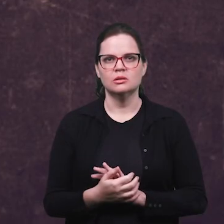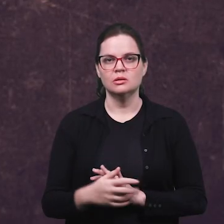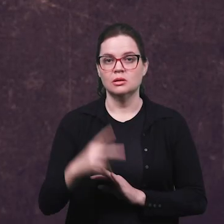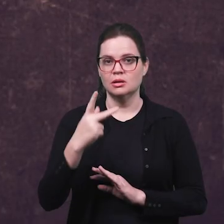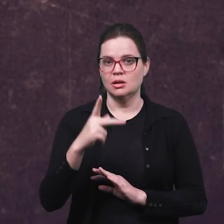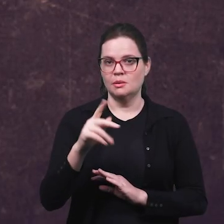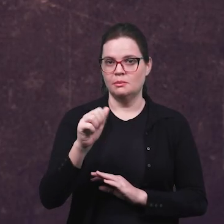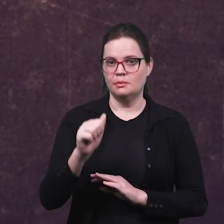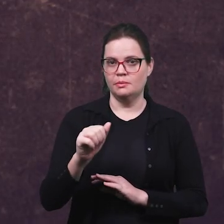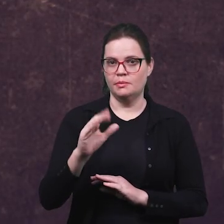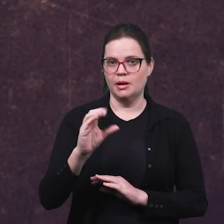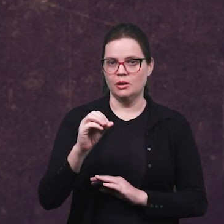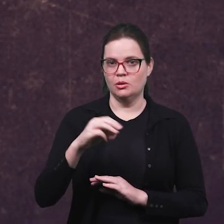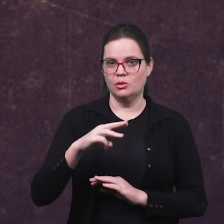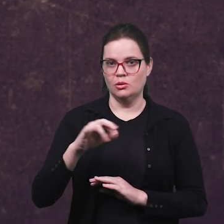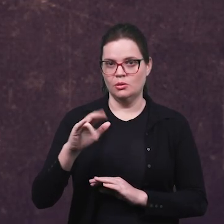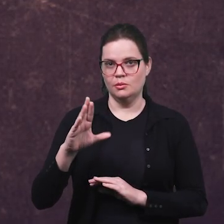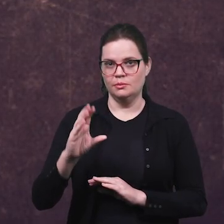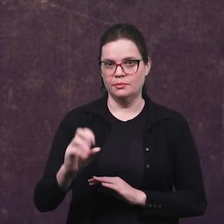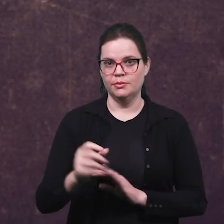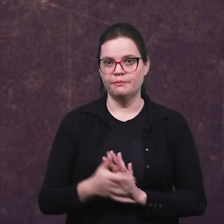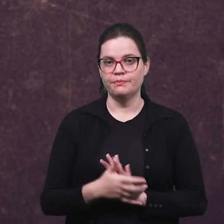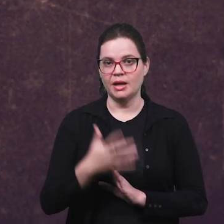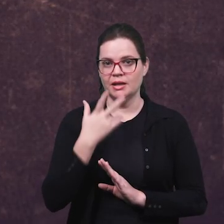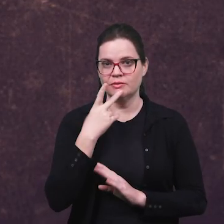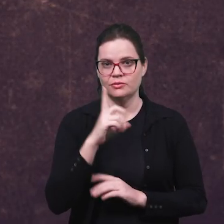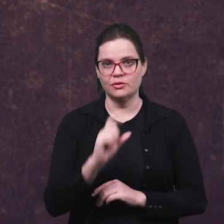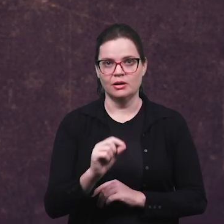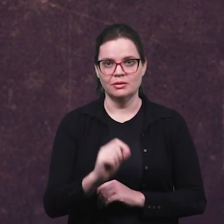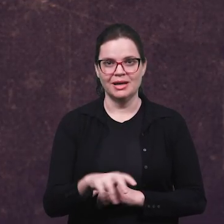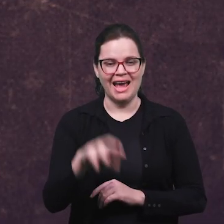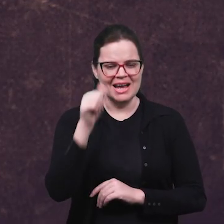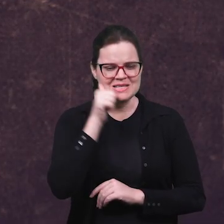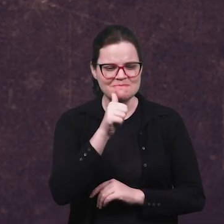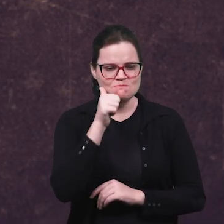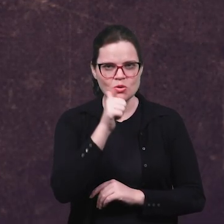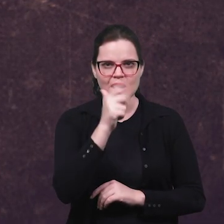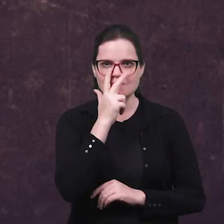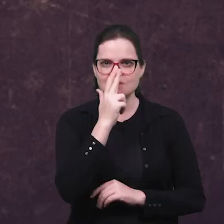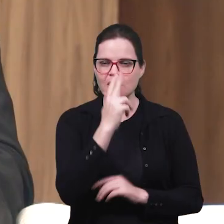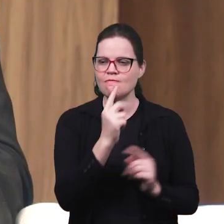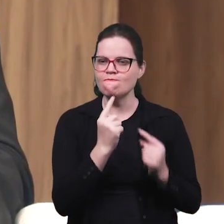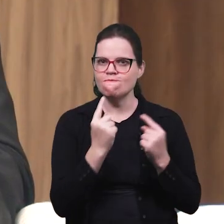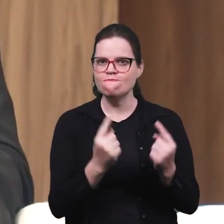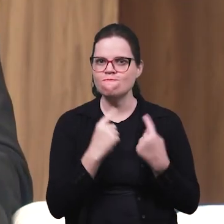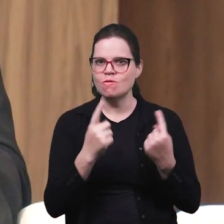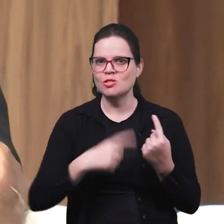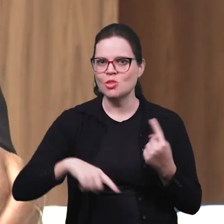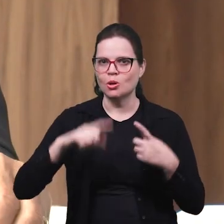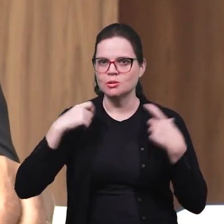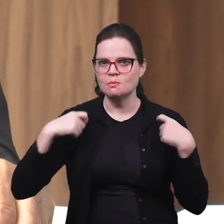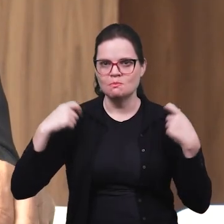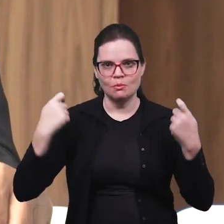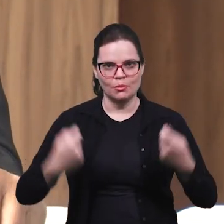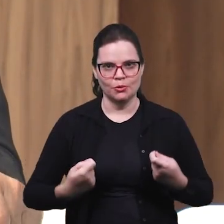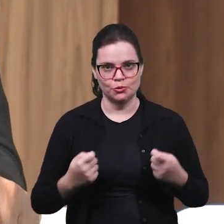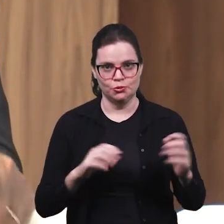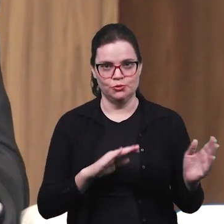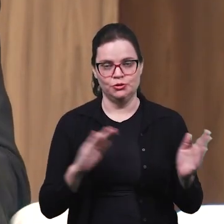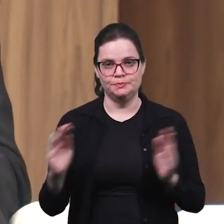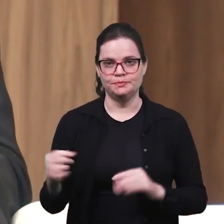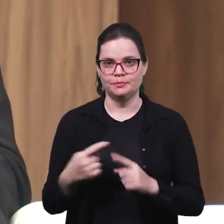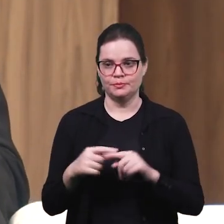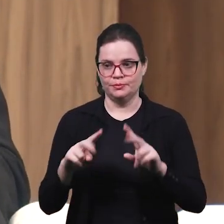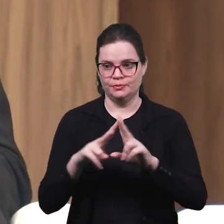Pacômio, 3.000 homens. Ele falava o seguinte: as mulheres perturbam os mosteiros. Tá? Então ele tinha esse pensamento. Agora, veja só, essa questão